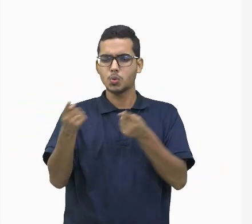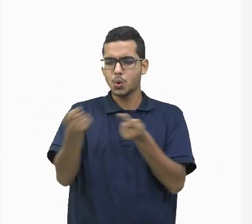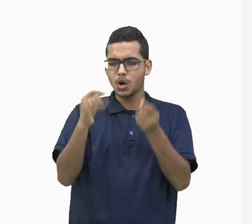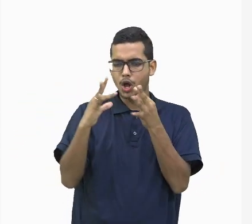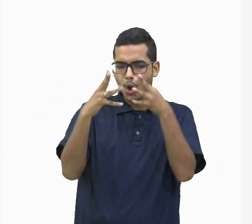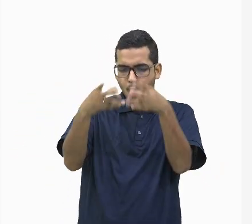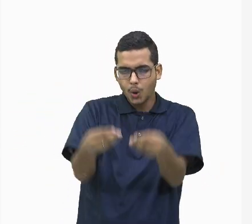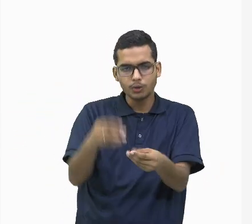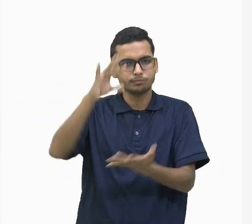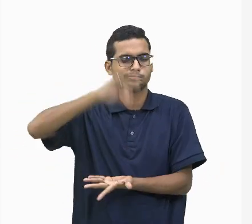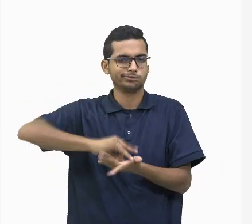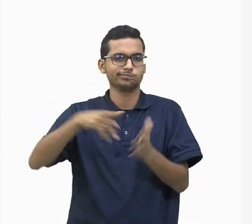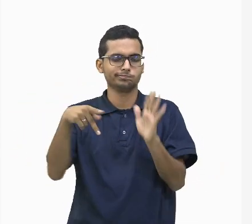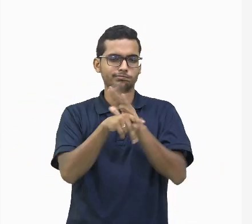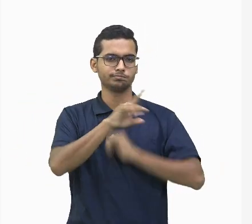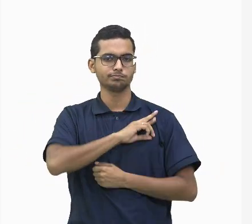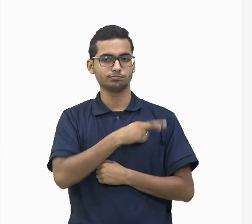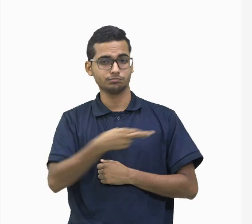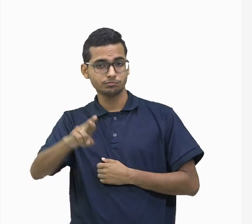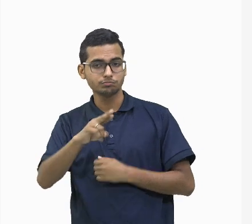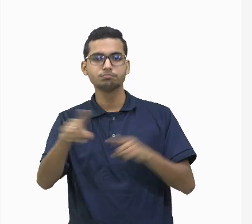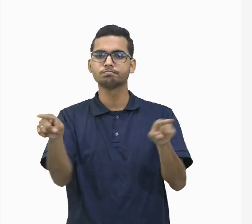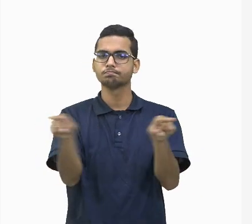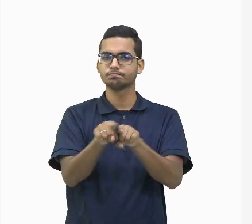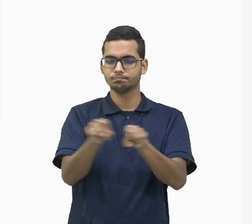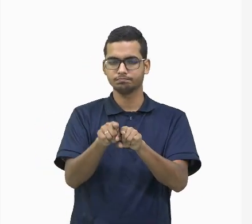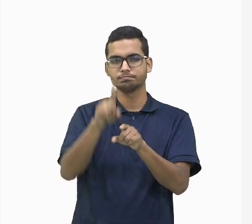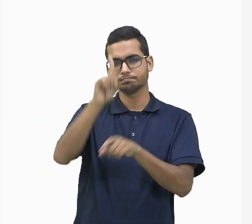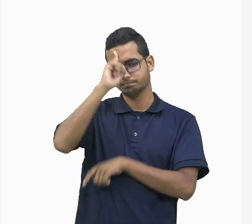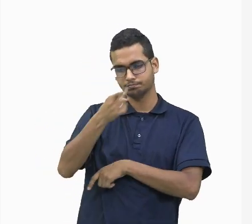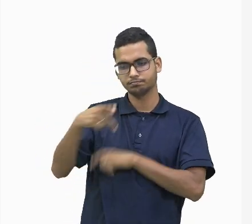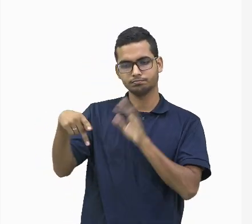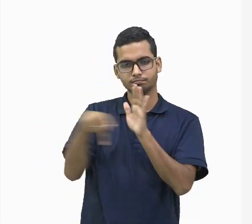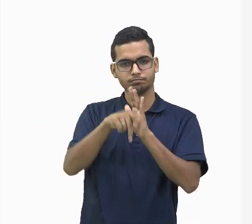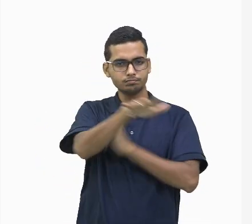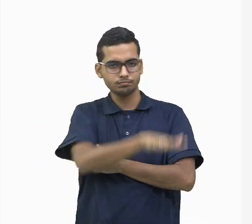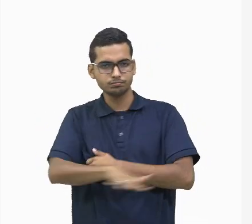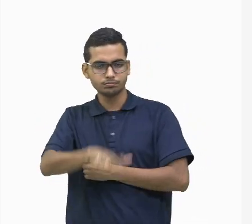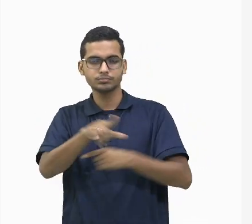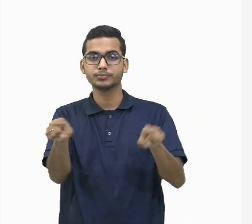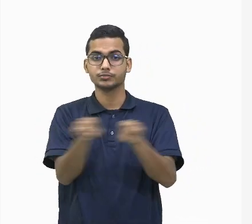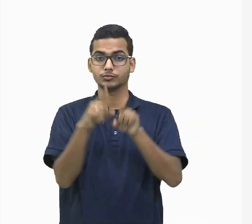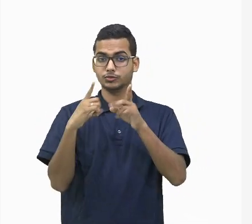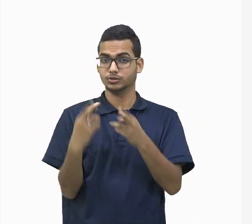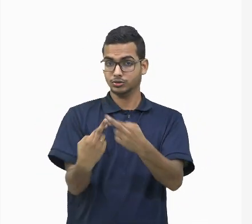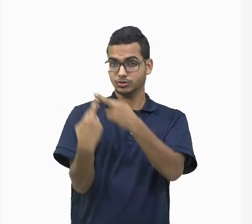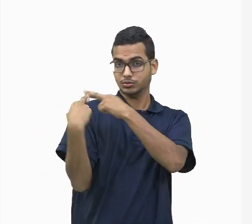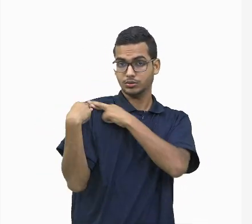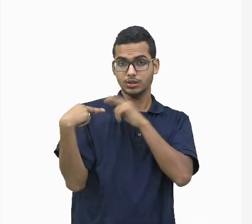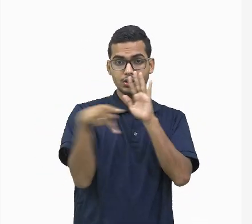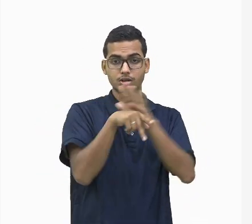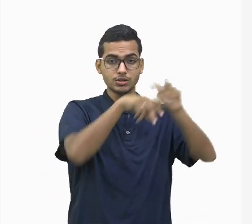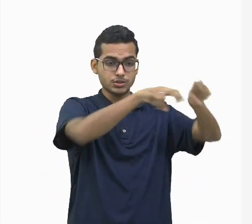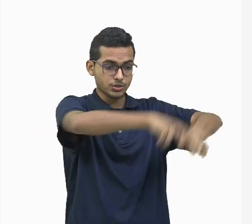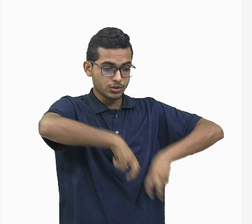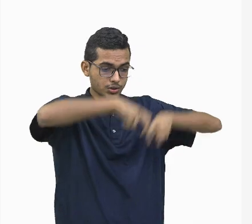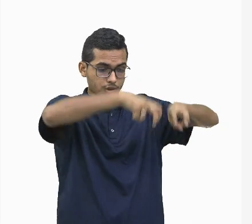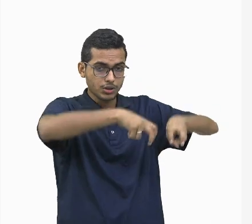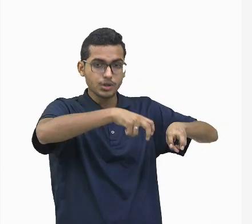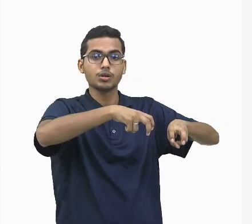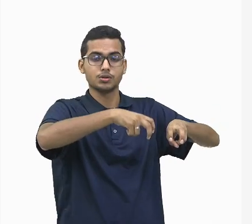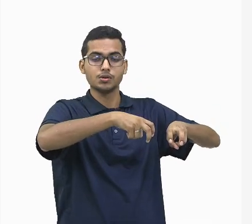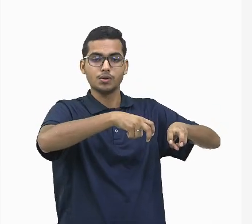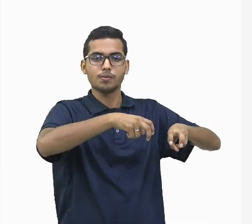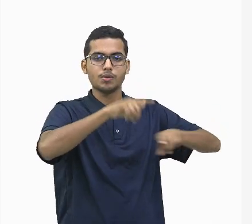dentro do seu próprio território. E ele também tem a responsabilidade de proteger os vassalos e servos, tá? Tem que cuidar,